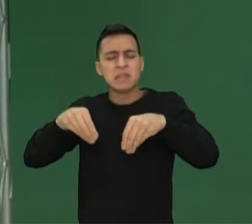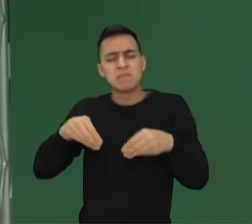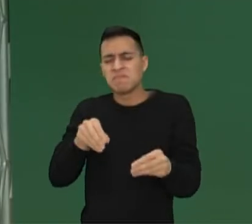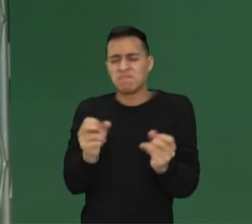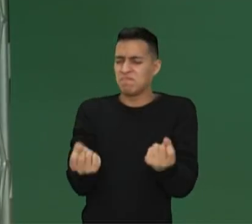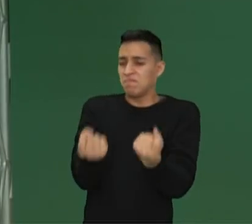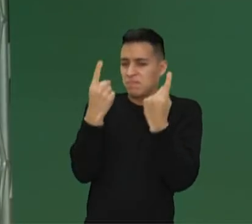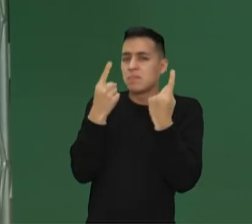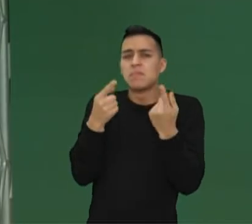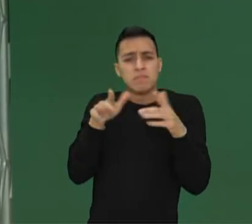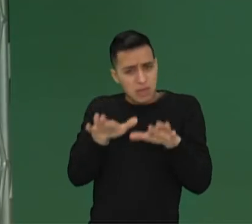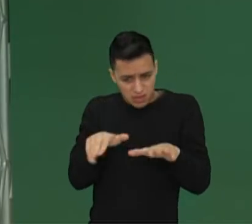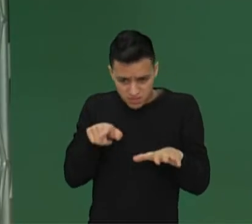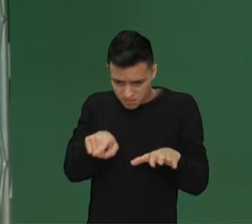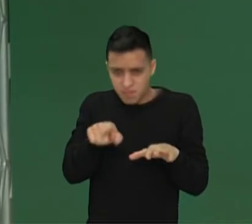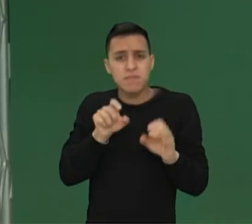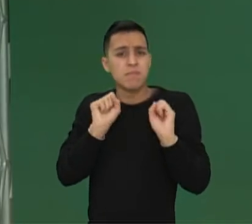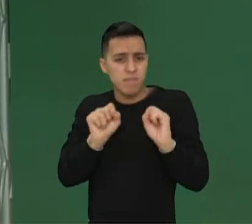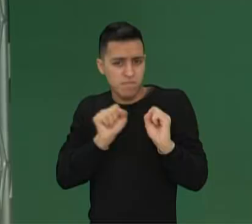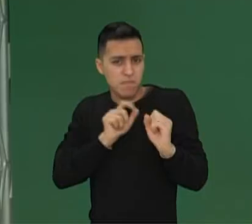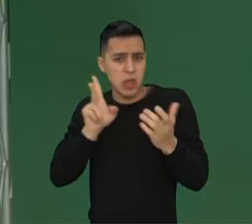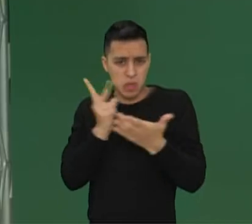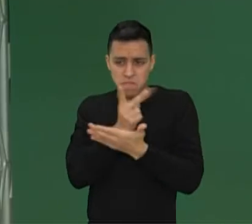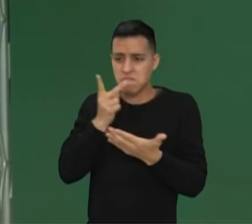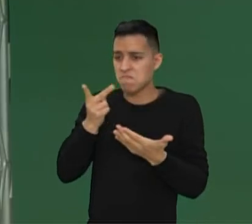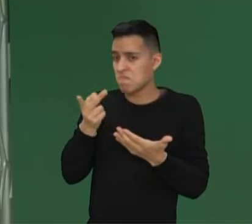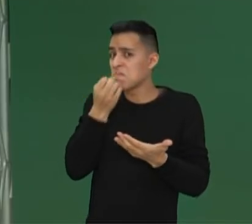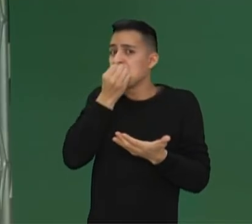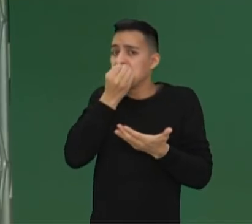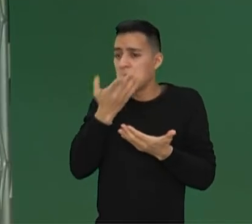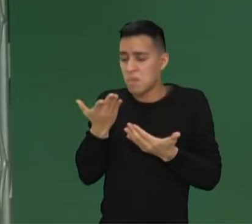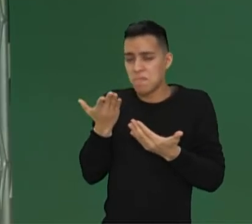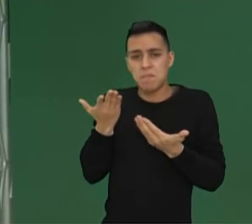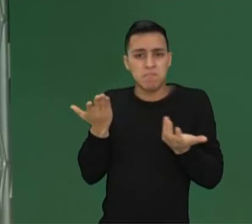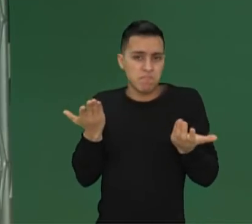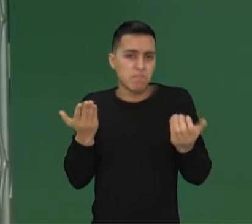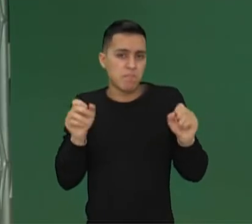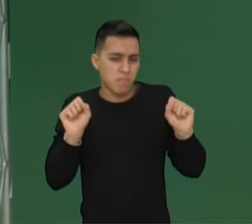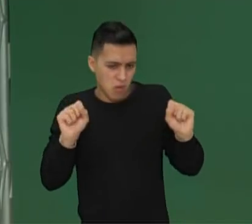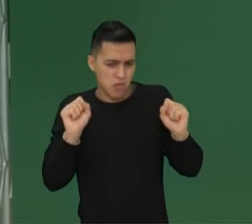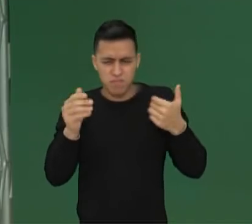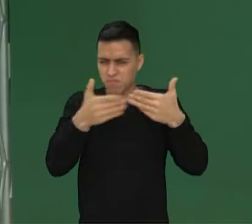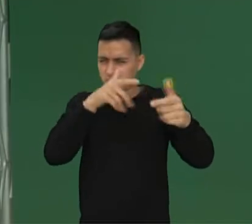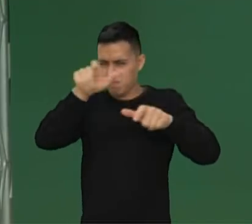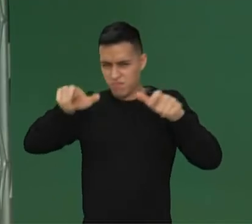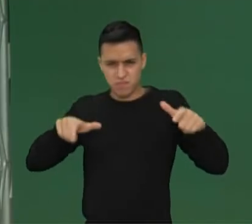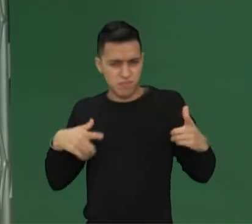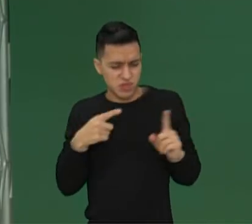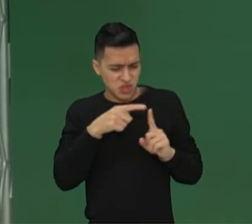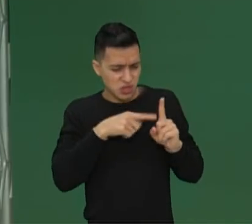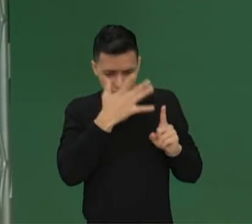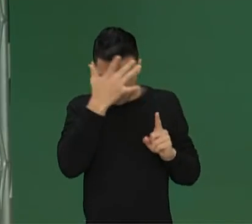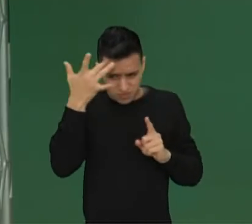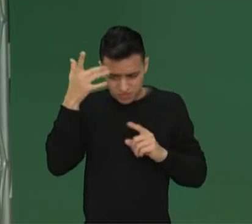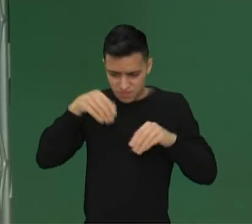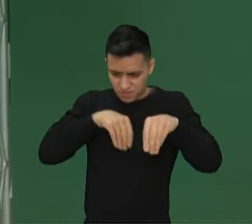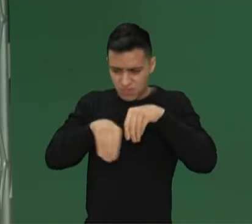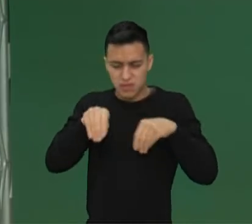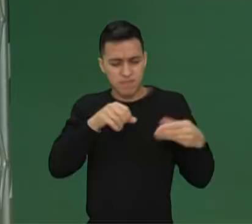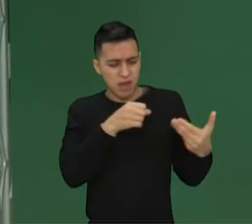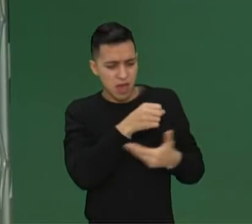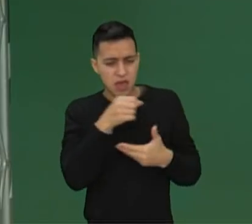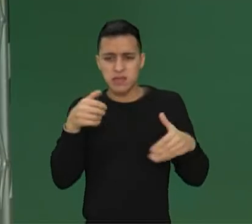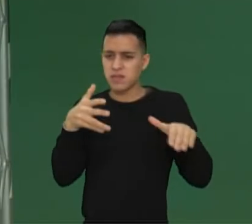de ser visto, mas que é uma jogada bastante eficiente e que pode ser feito por qualquer tipo de pessoa ali, como